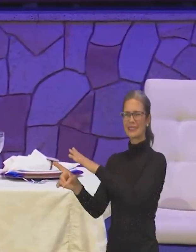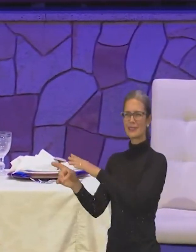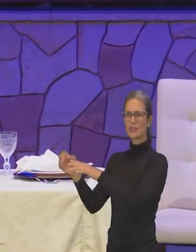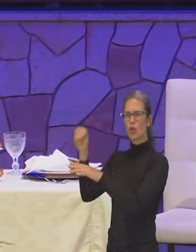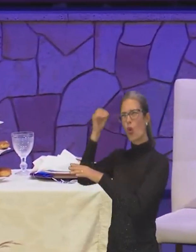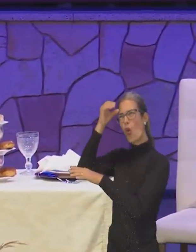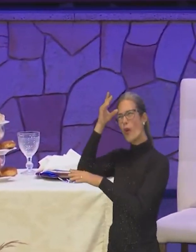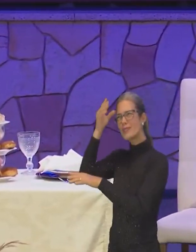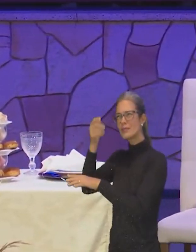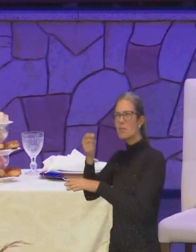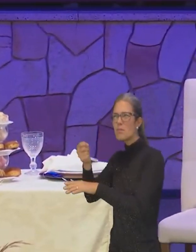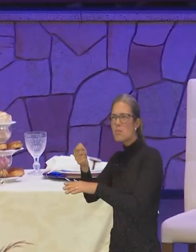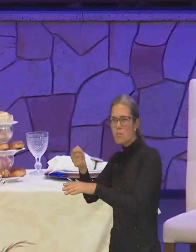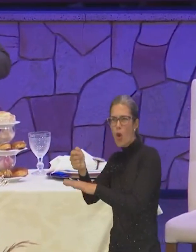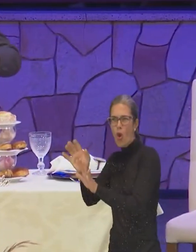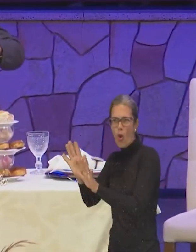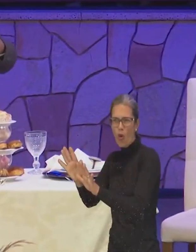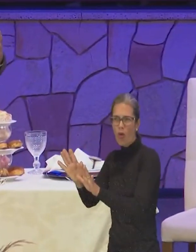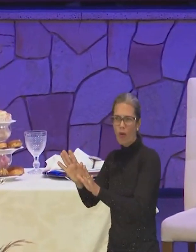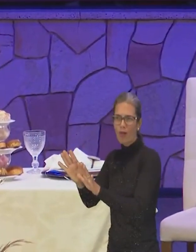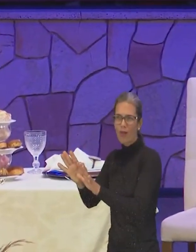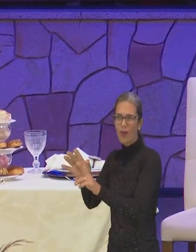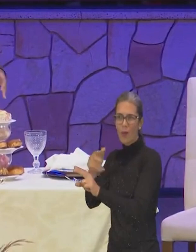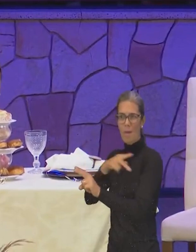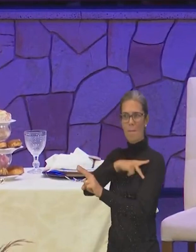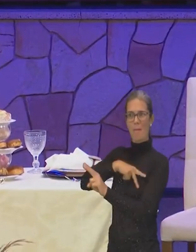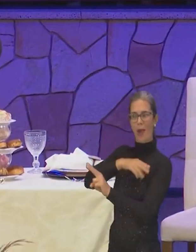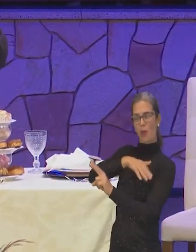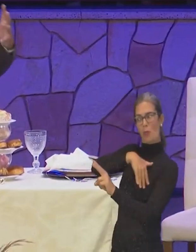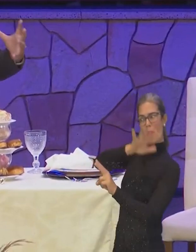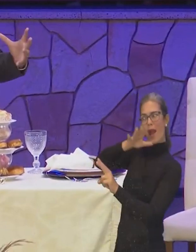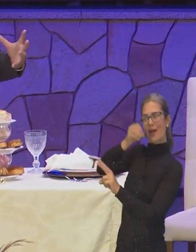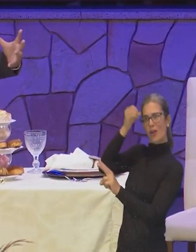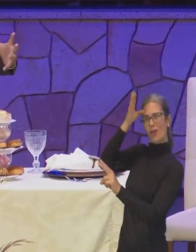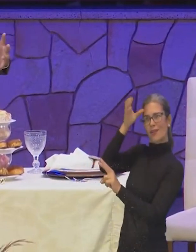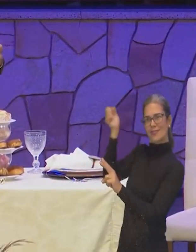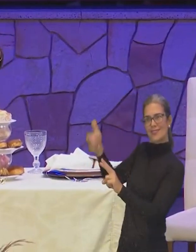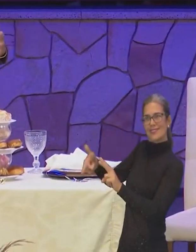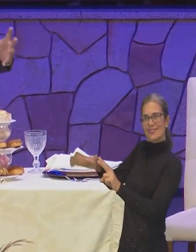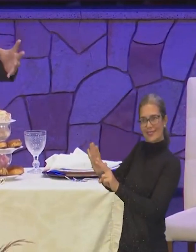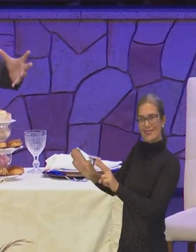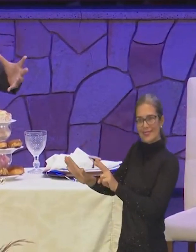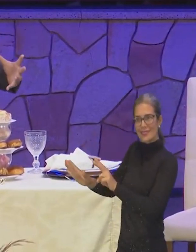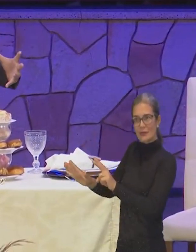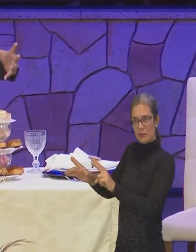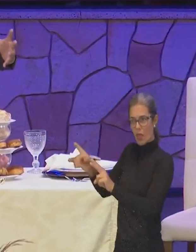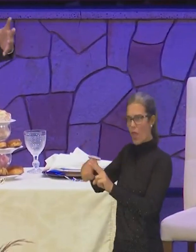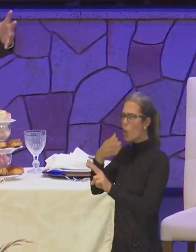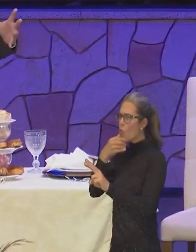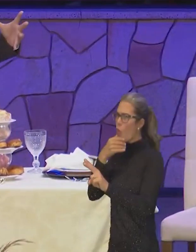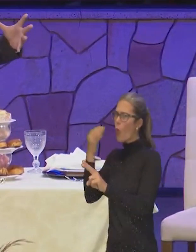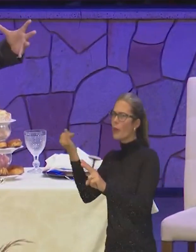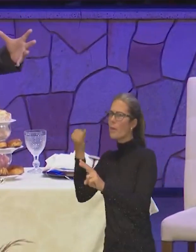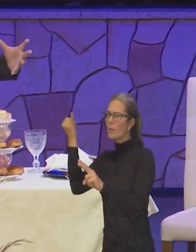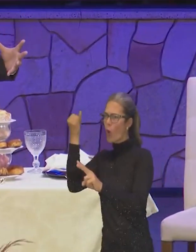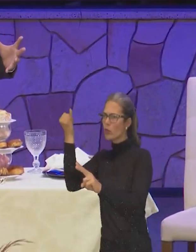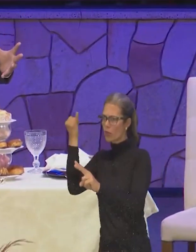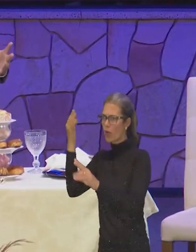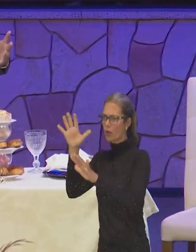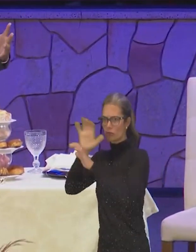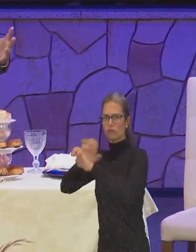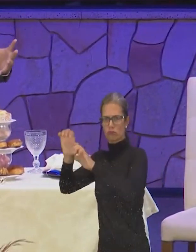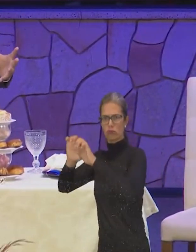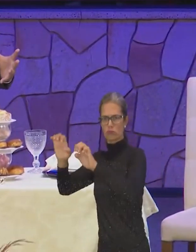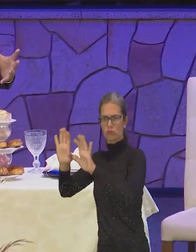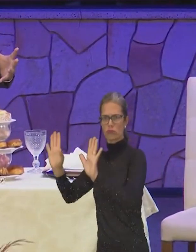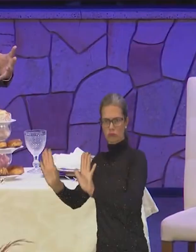da palavra, um cara muito eloquente, um ser muito ali importante para a proclamação dentro